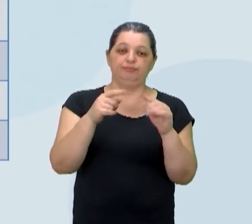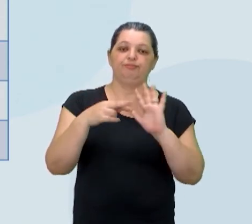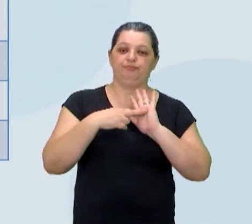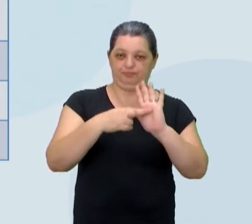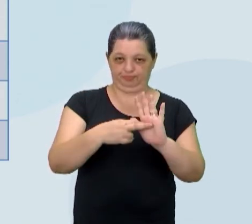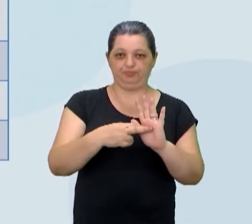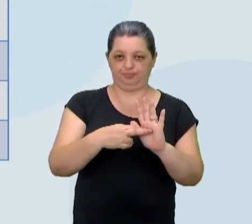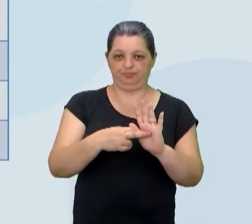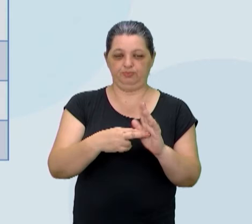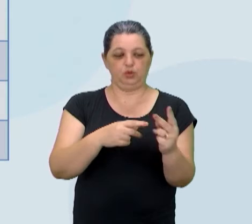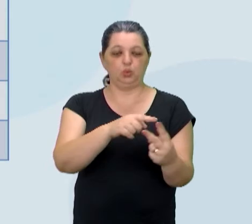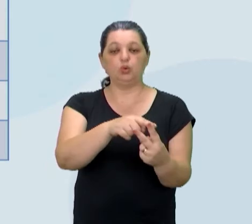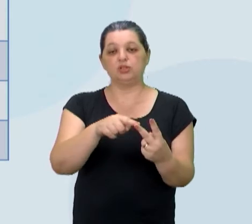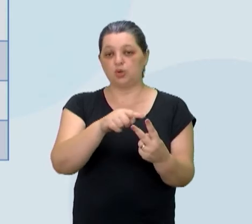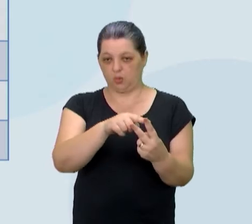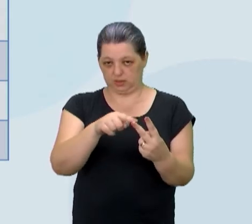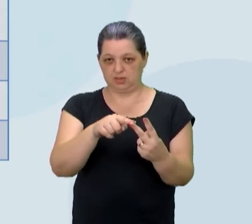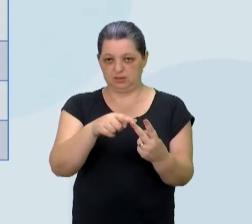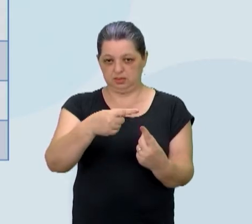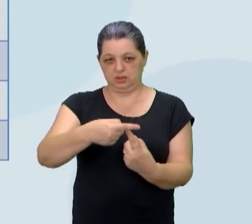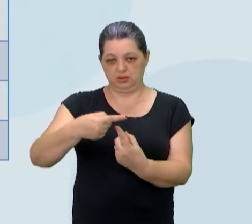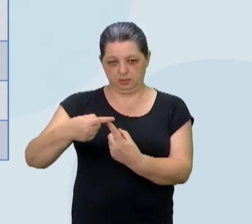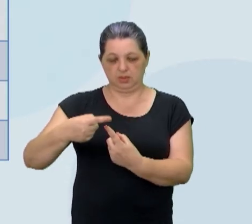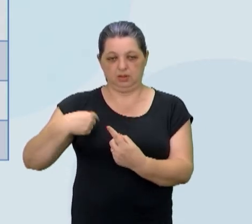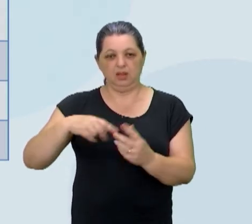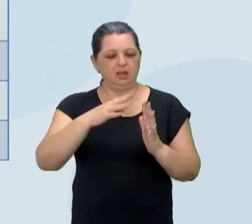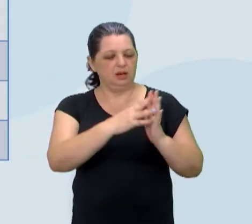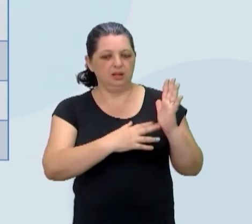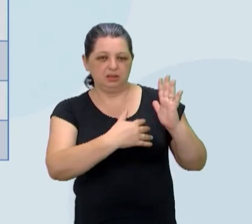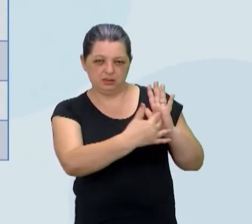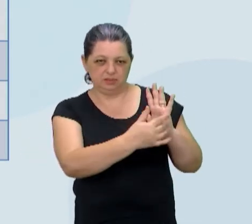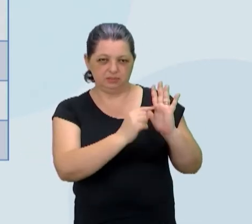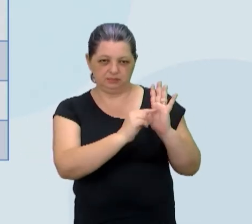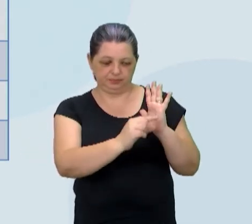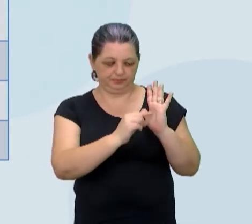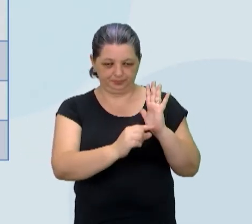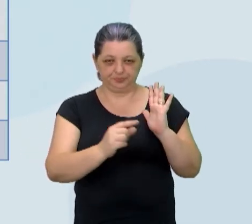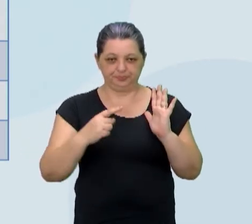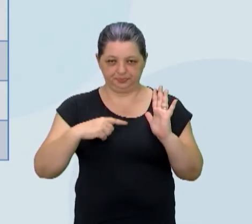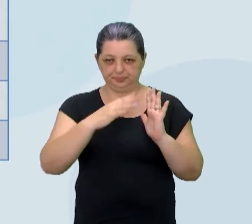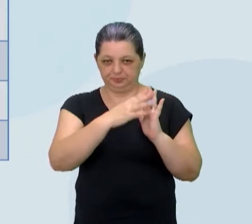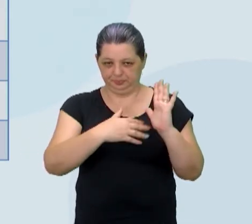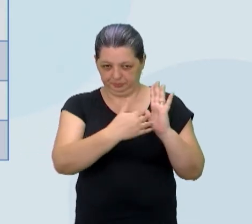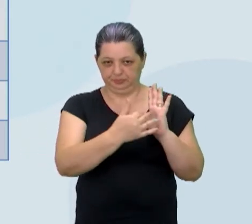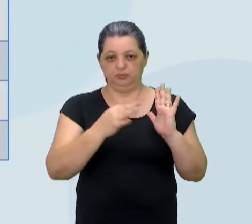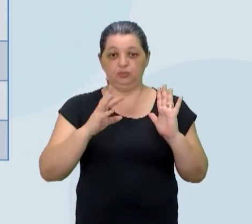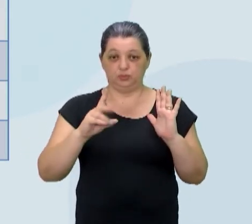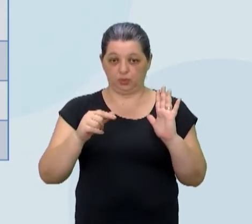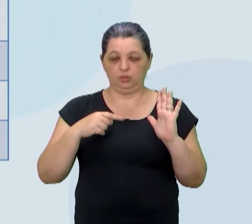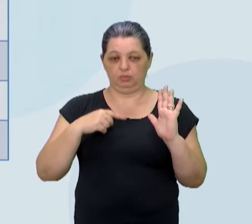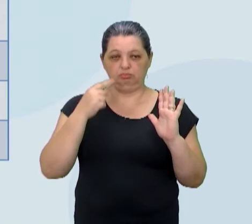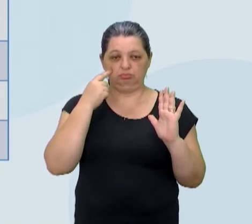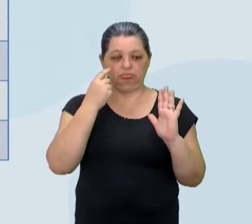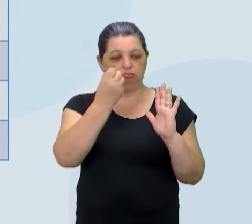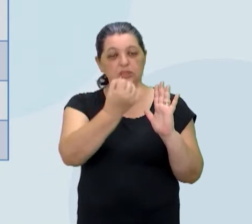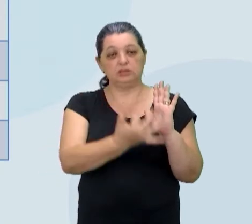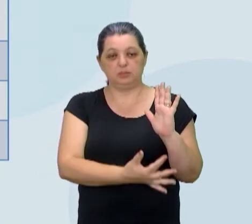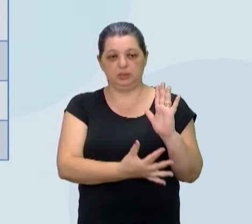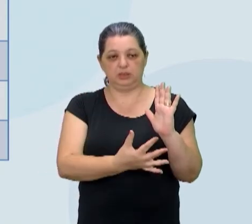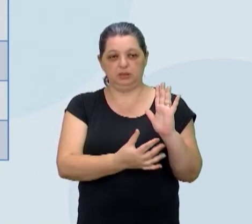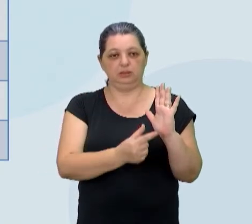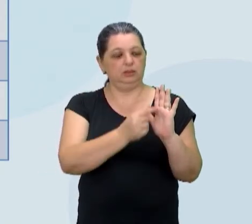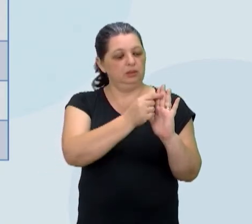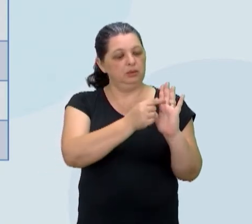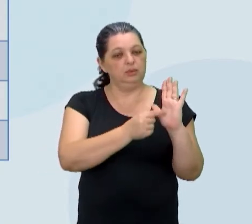referência entre os dois. E embaixo tem uma tabelinha no slide que tem os compostos, daí tem a conta